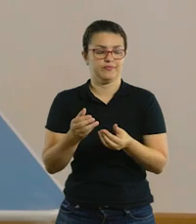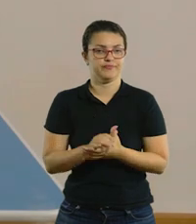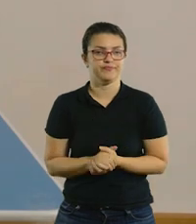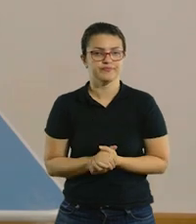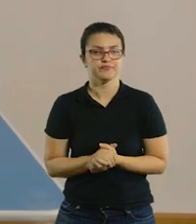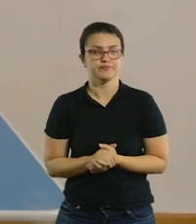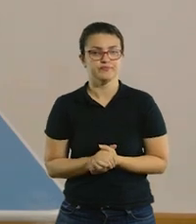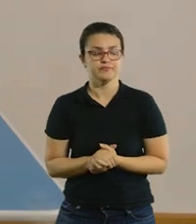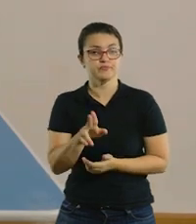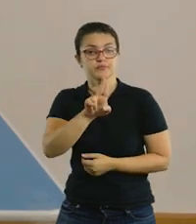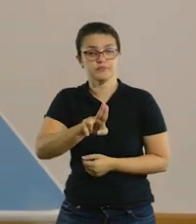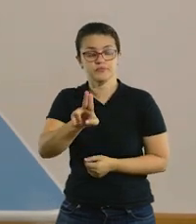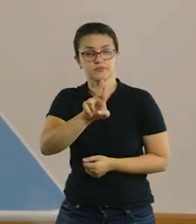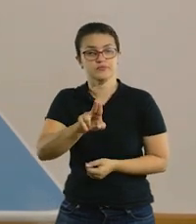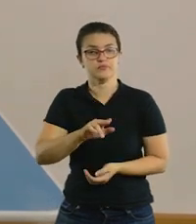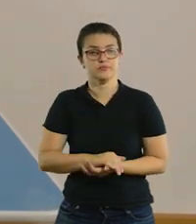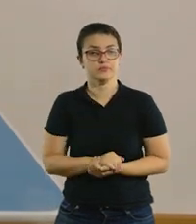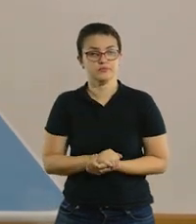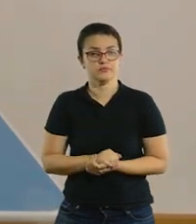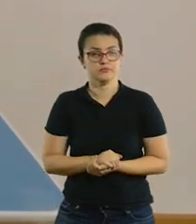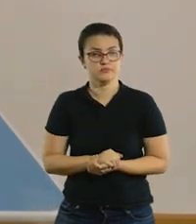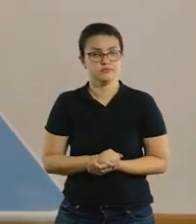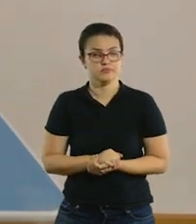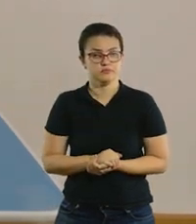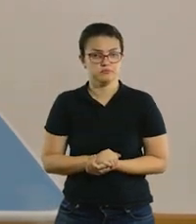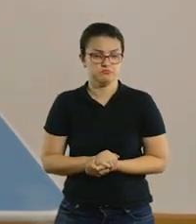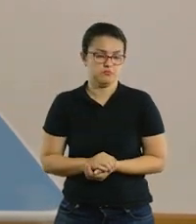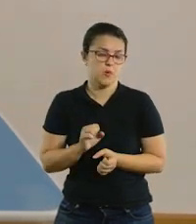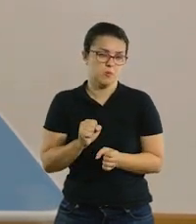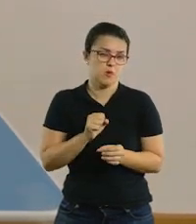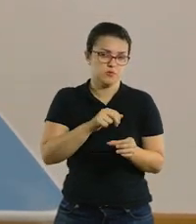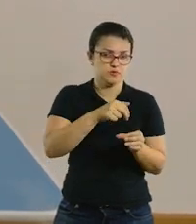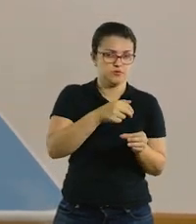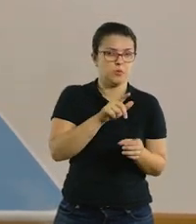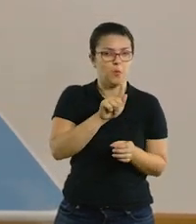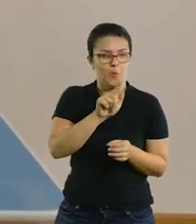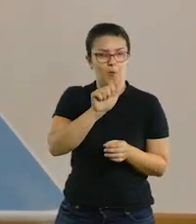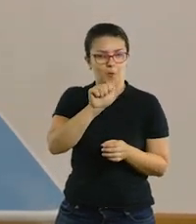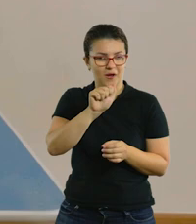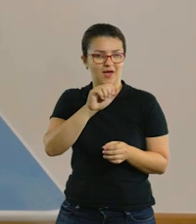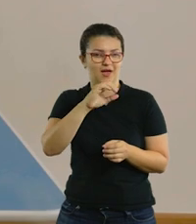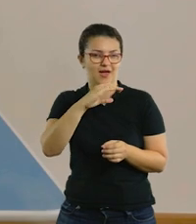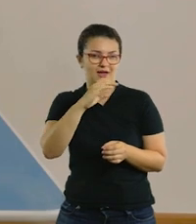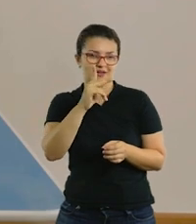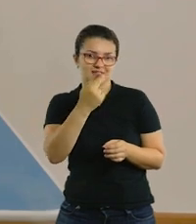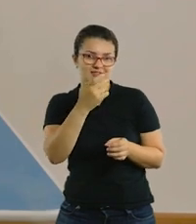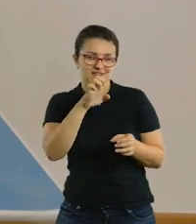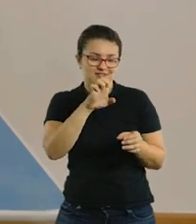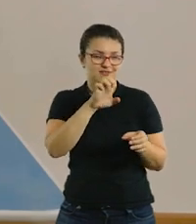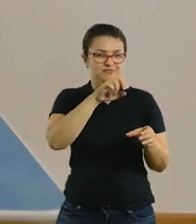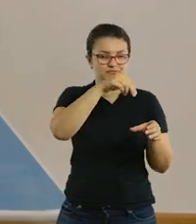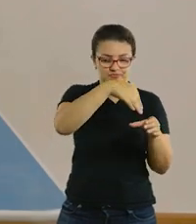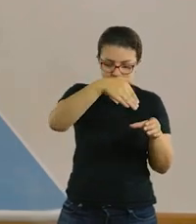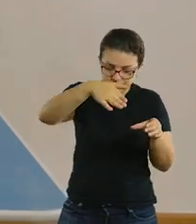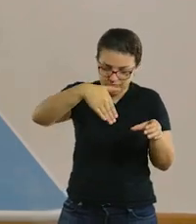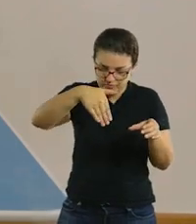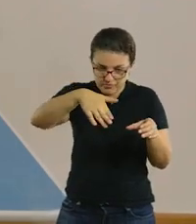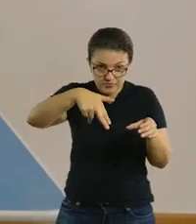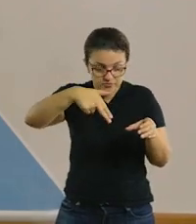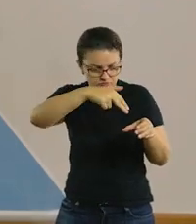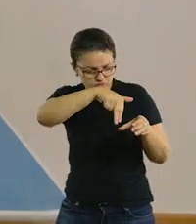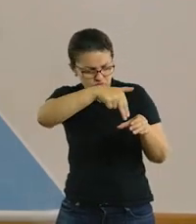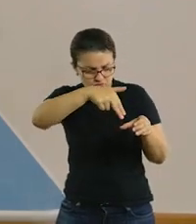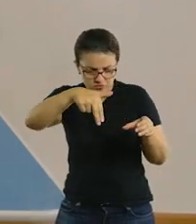vão usar a tinta, pode ser tinta guache, né? Para pintar o corpo da